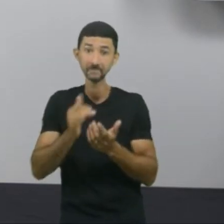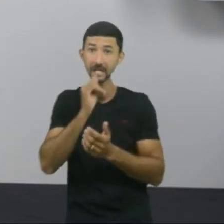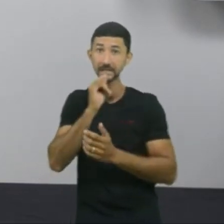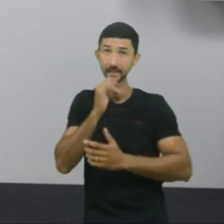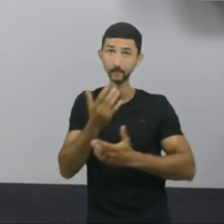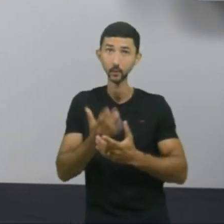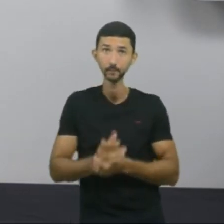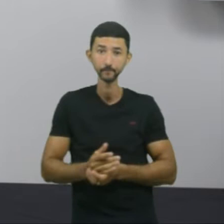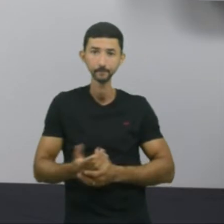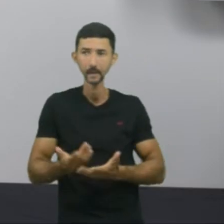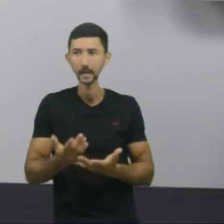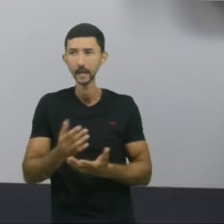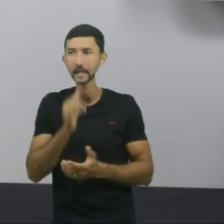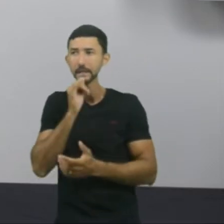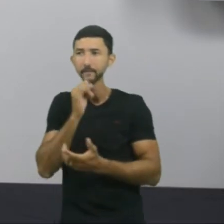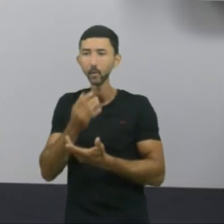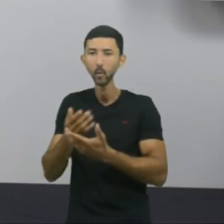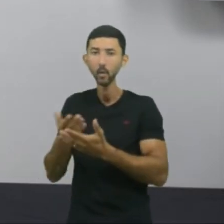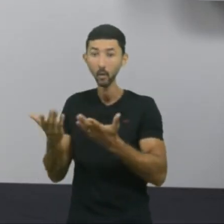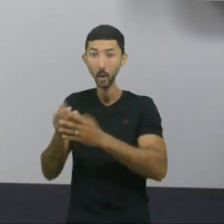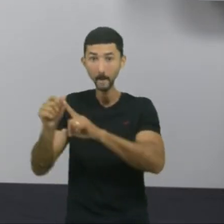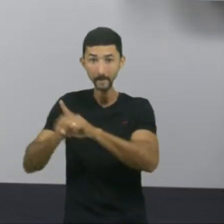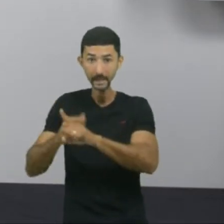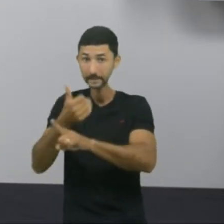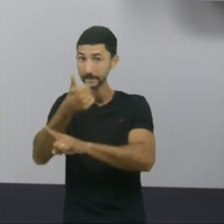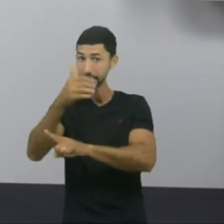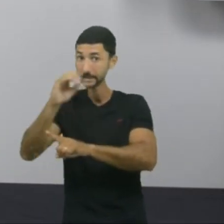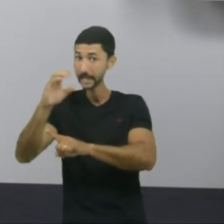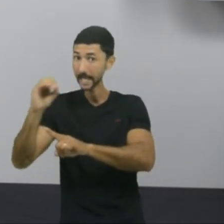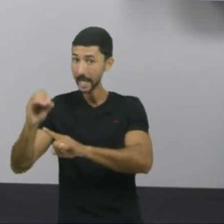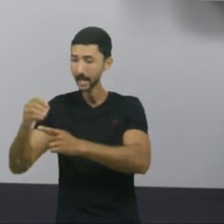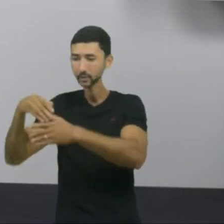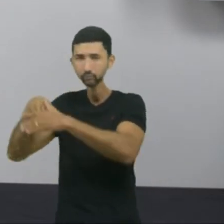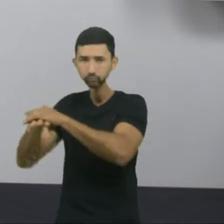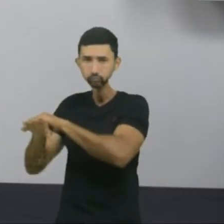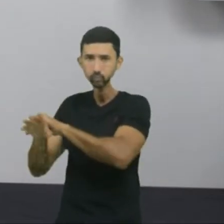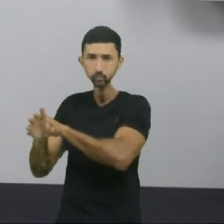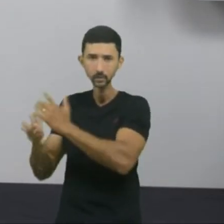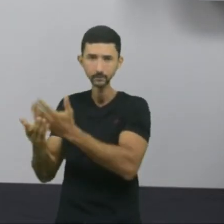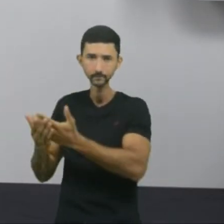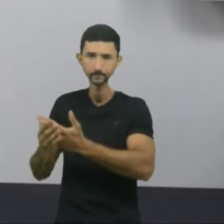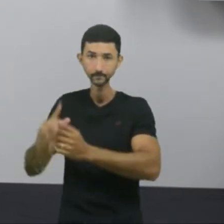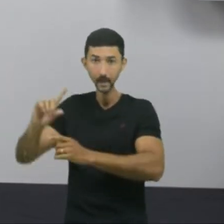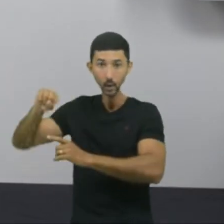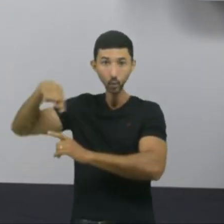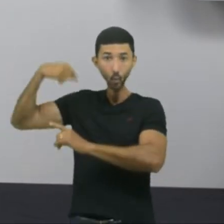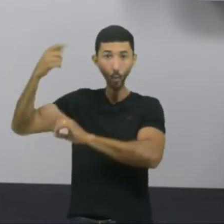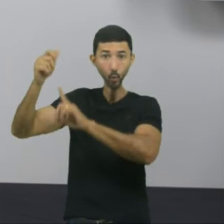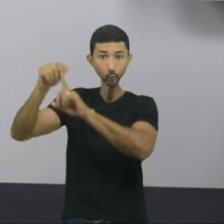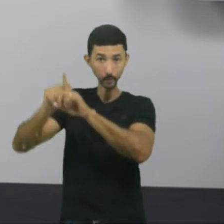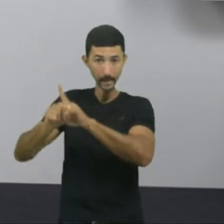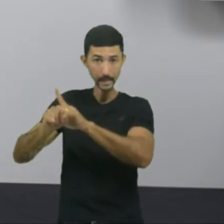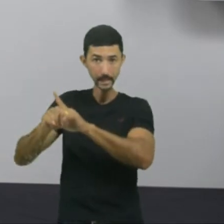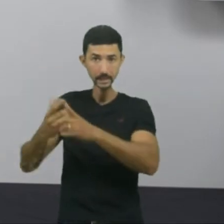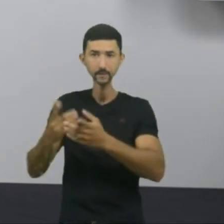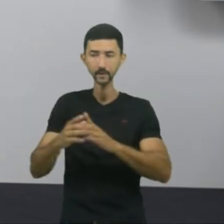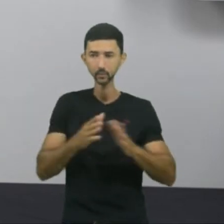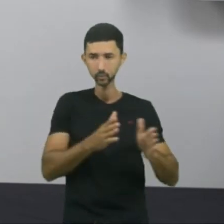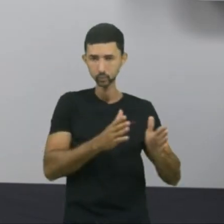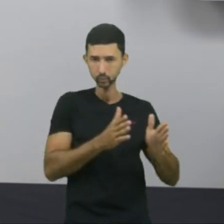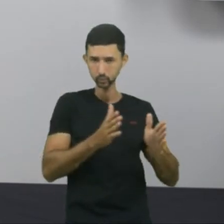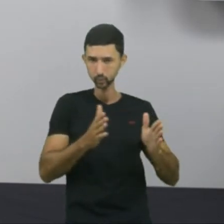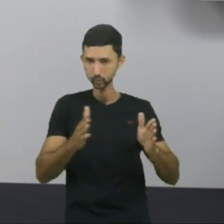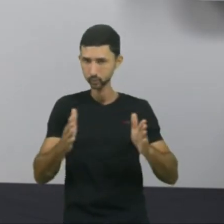rápido. Você depositou esse mês R$100 na tua conta poupança. No mês que vem, quando completar a data